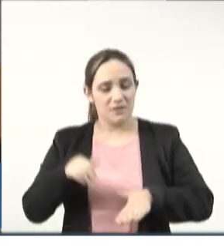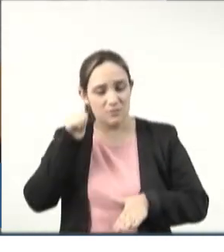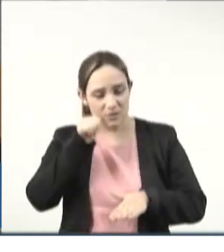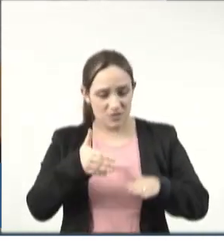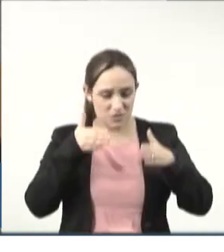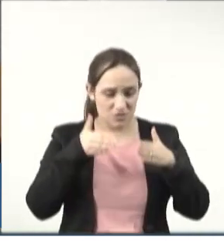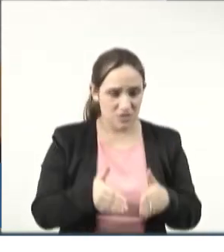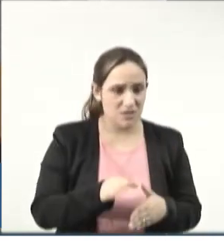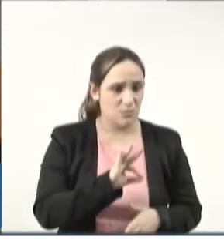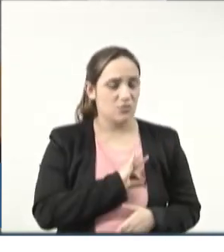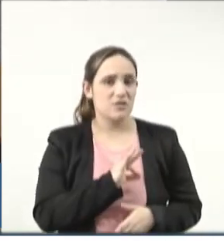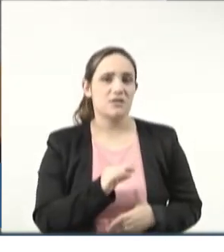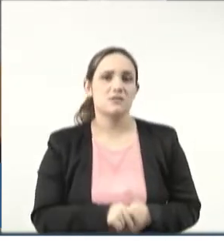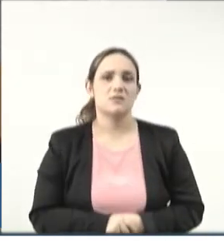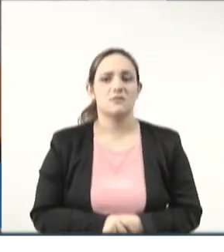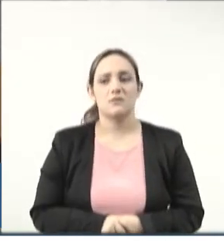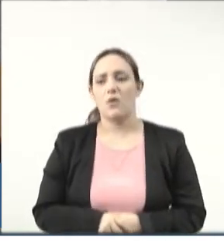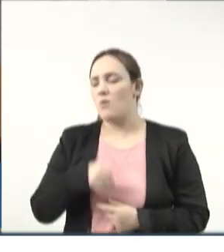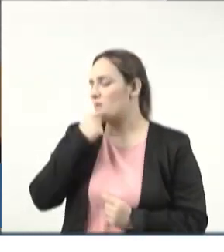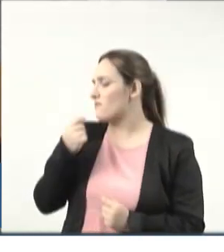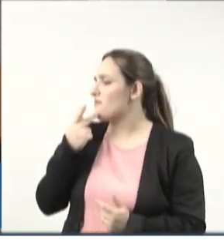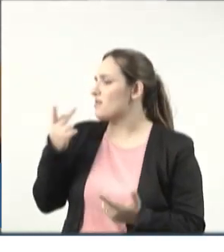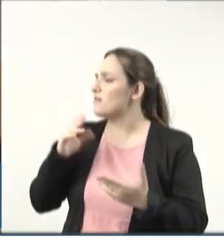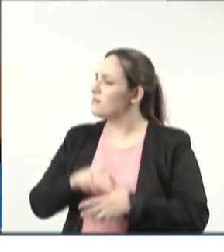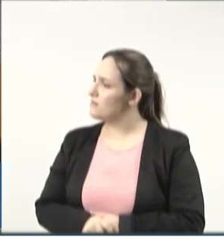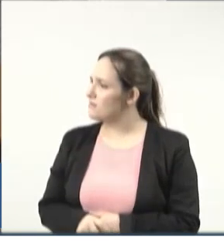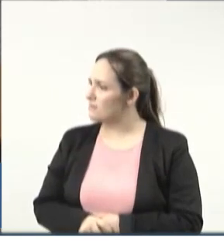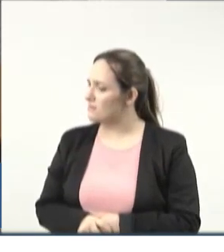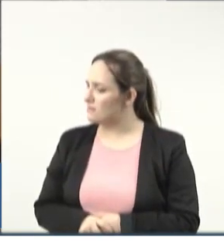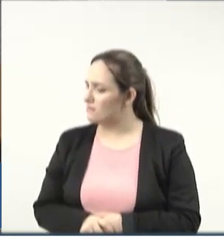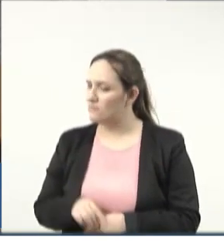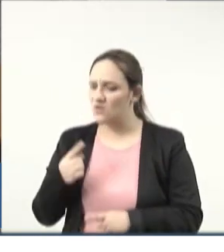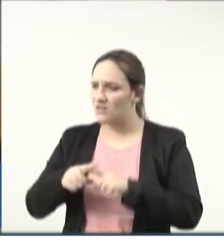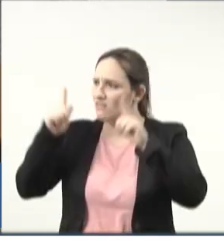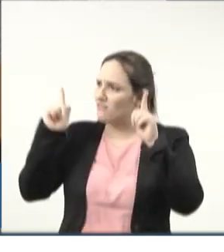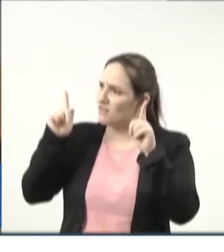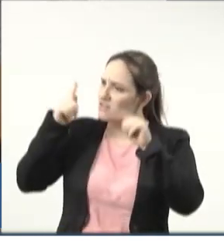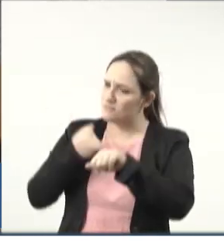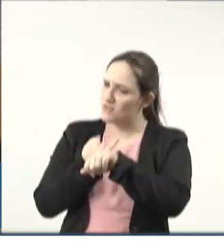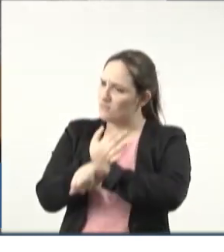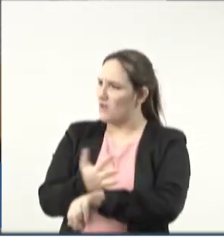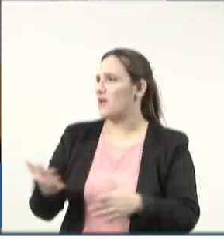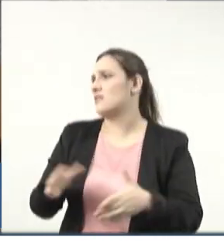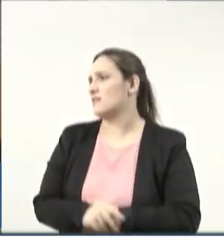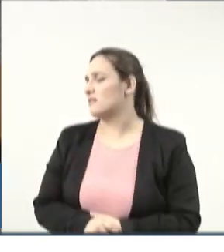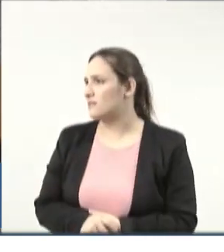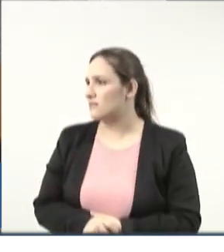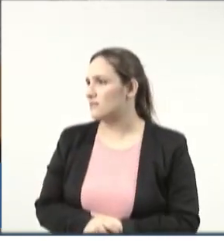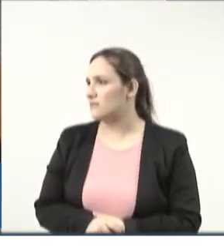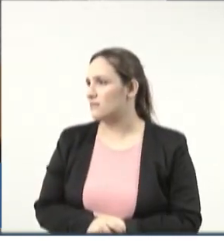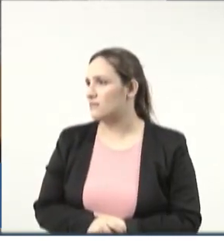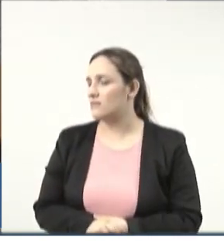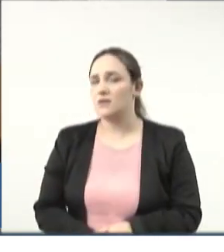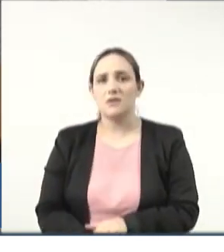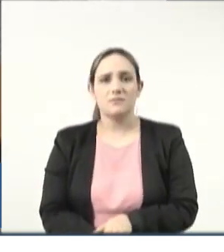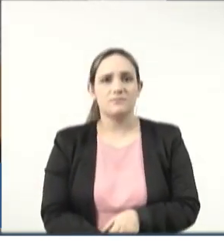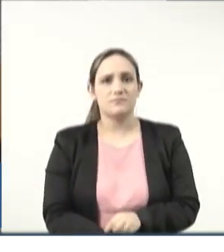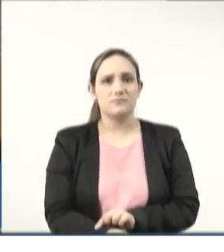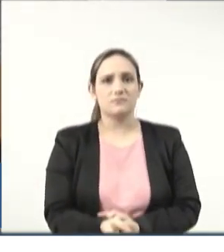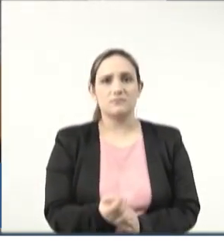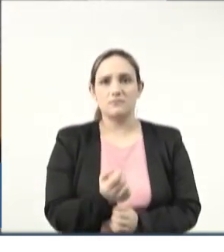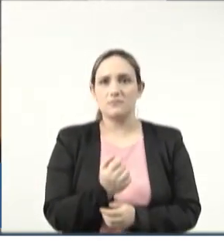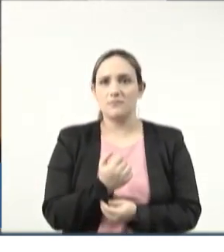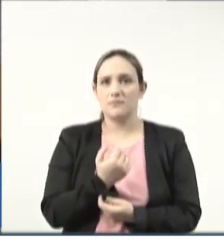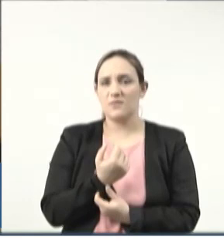ela conta o que aconteceu? Qual é o primeiro pensamento que vem? O que estava fazendo na festa até esse horário? É como se tivesse